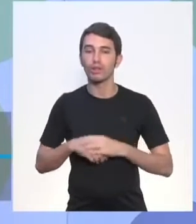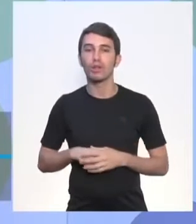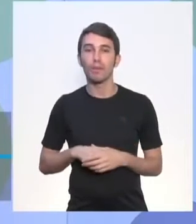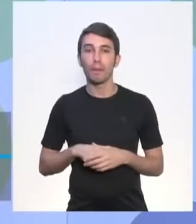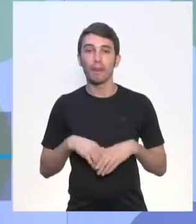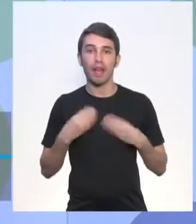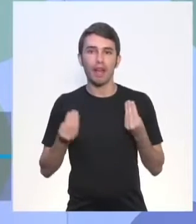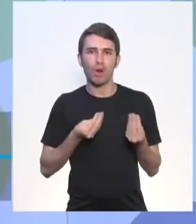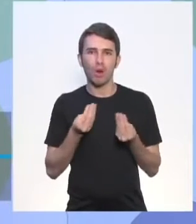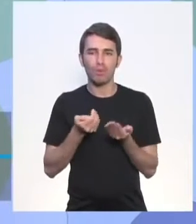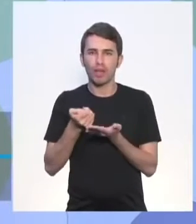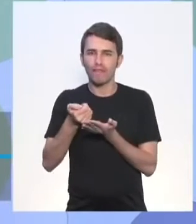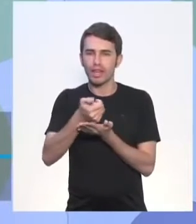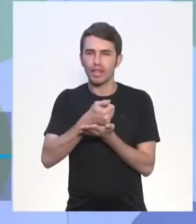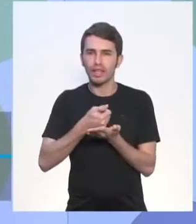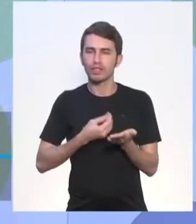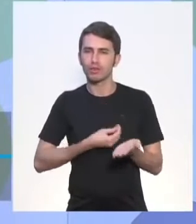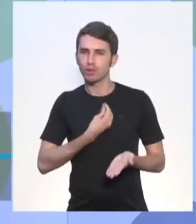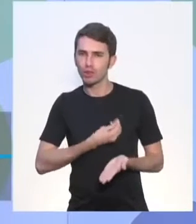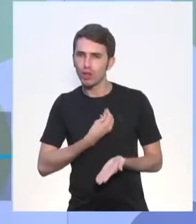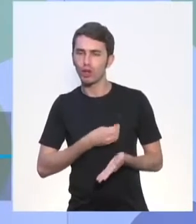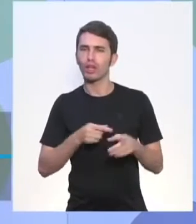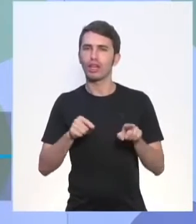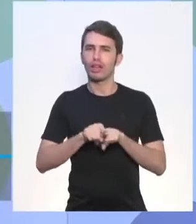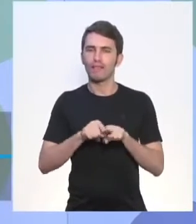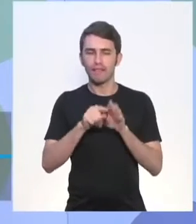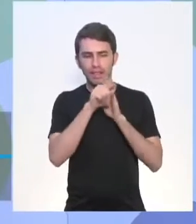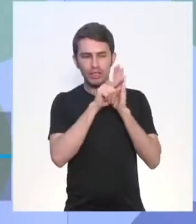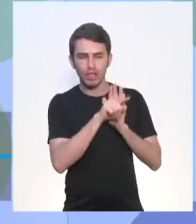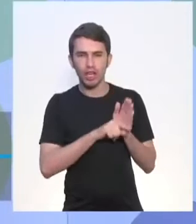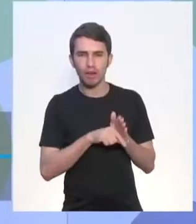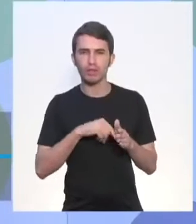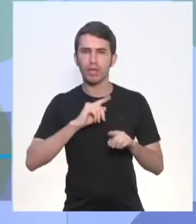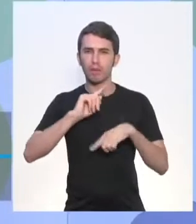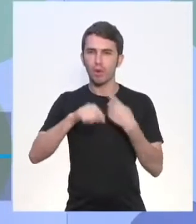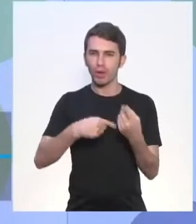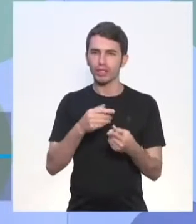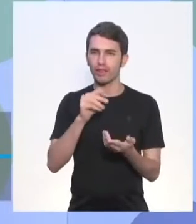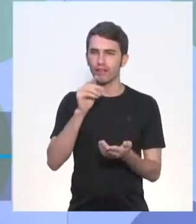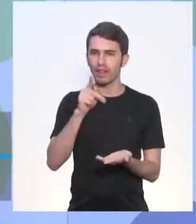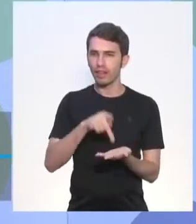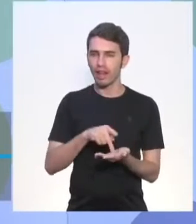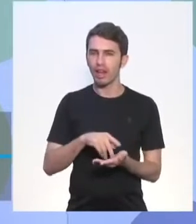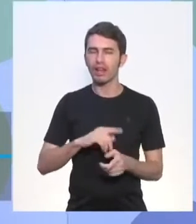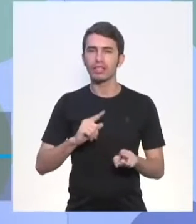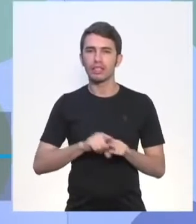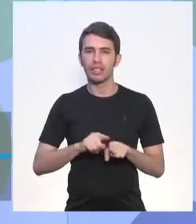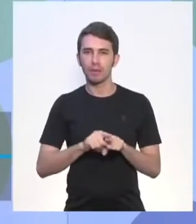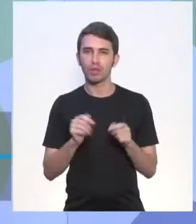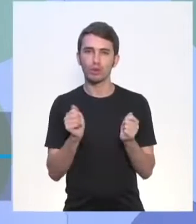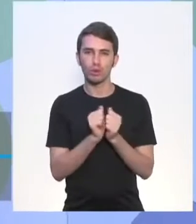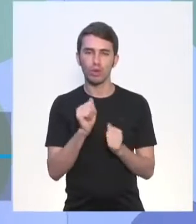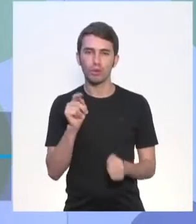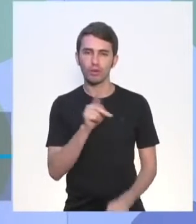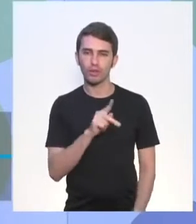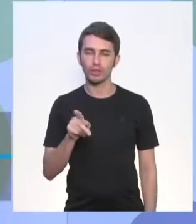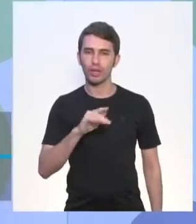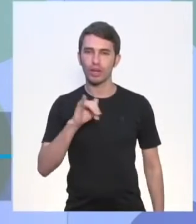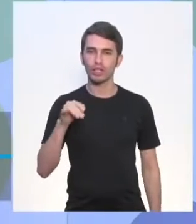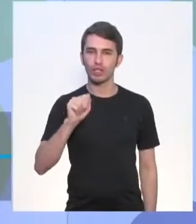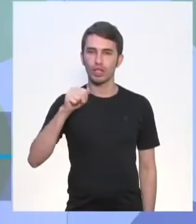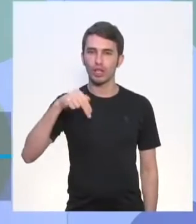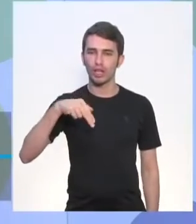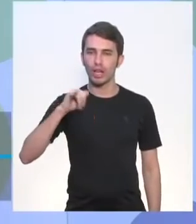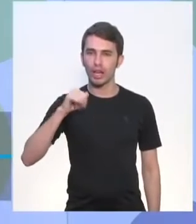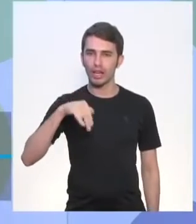como a fake news funciona, investigando a questão da pós-verdade, com a participação das professoras Janaína, professora